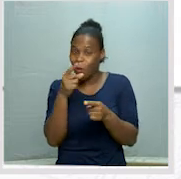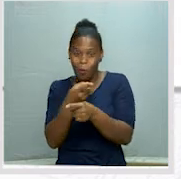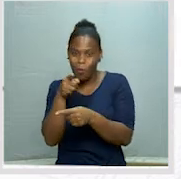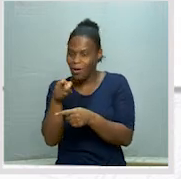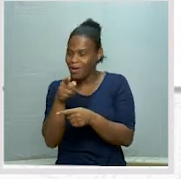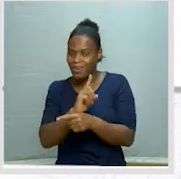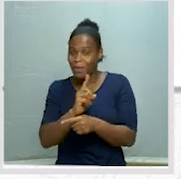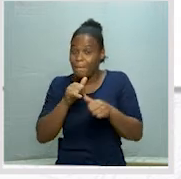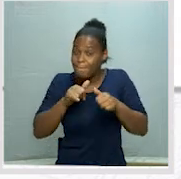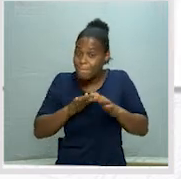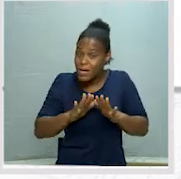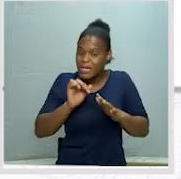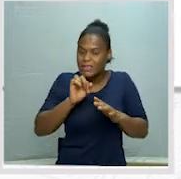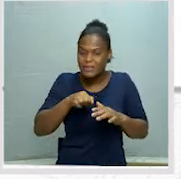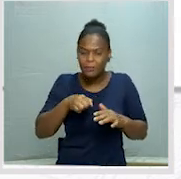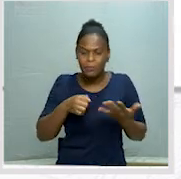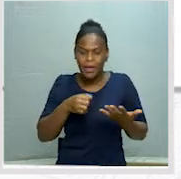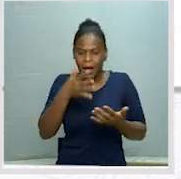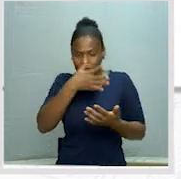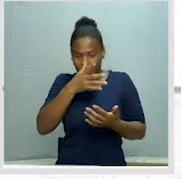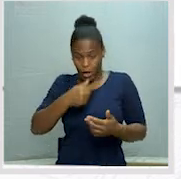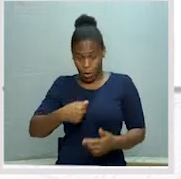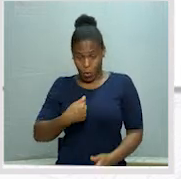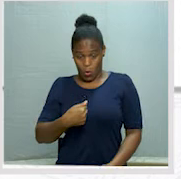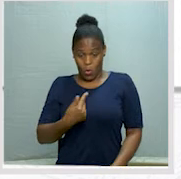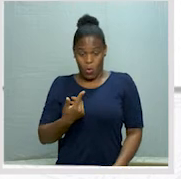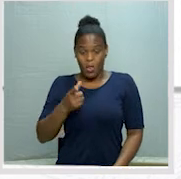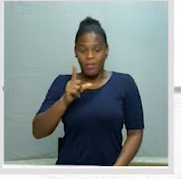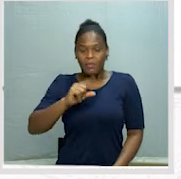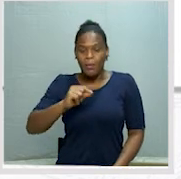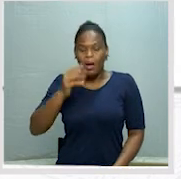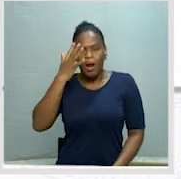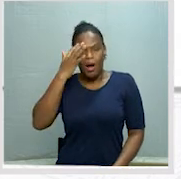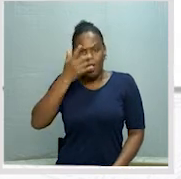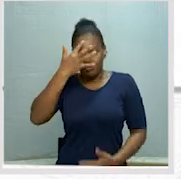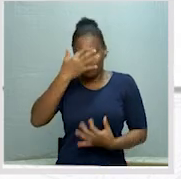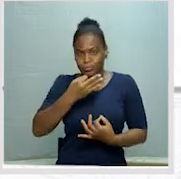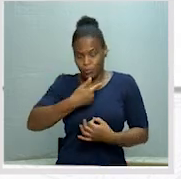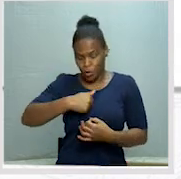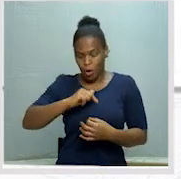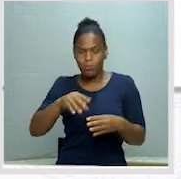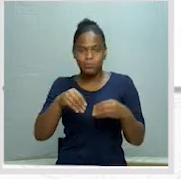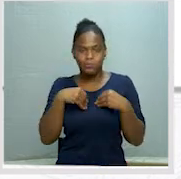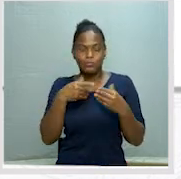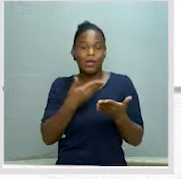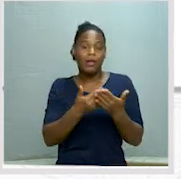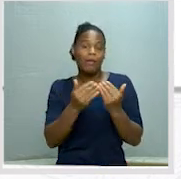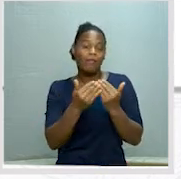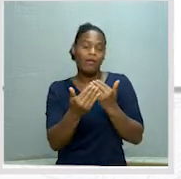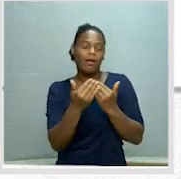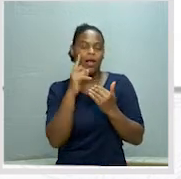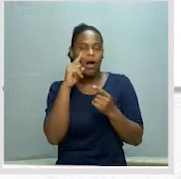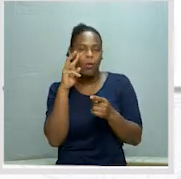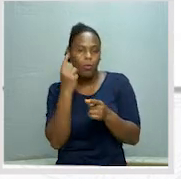sim uma atividade do nosso eu, é uma atitude que nós assumimos face ao